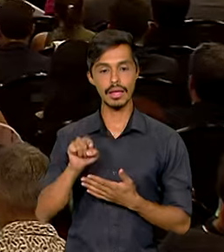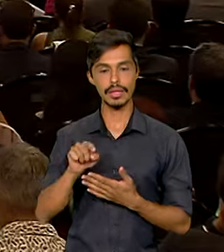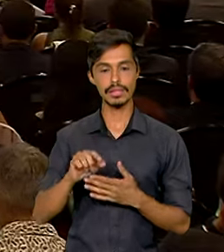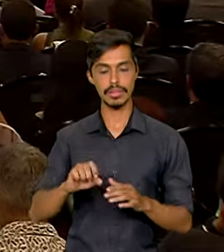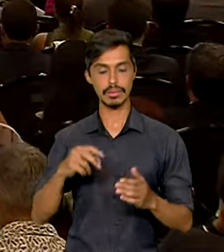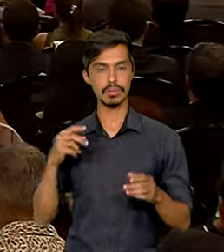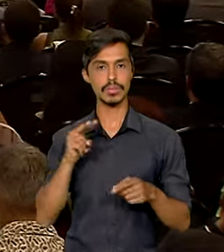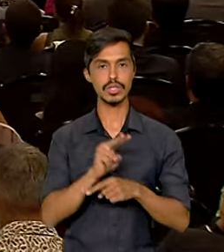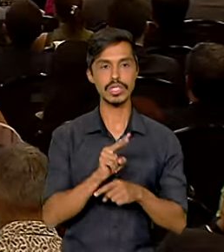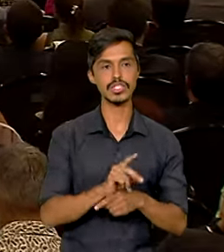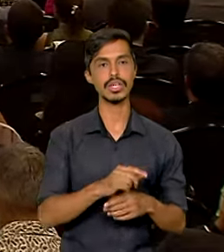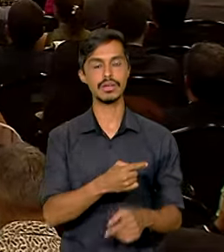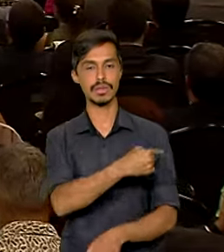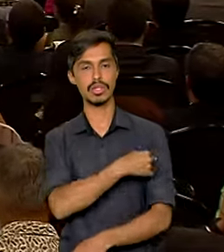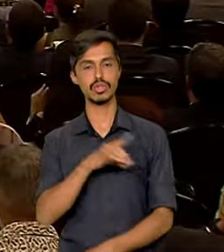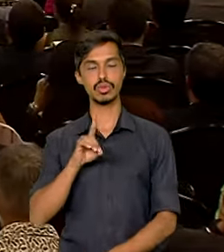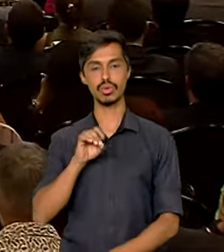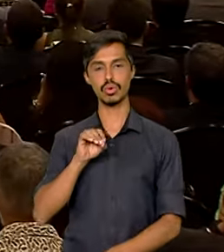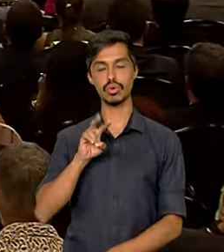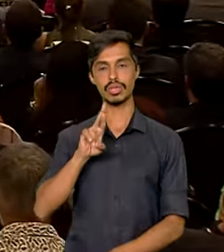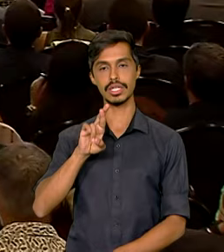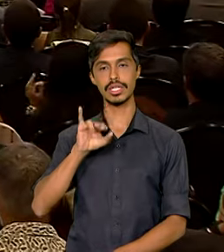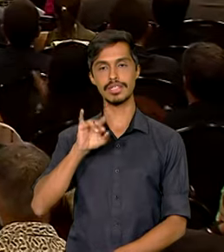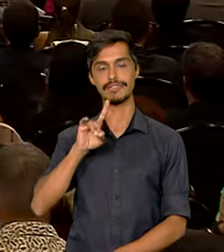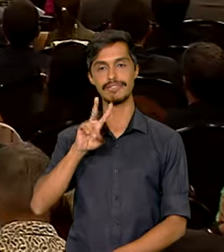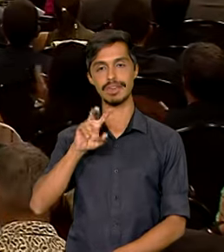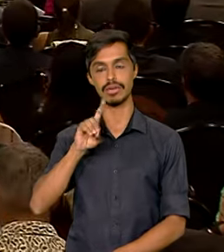Vacina, Dorinaldo Malafaia.